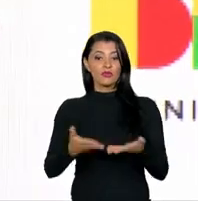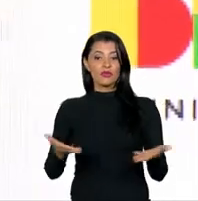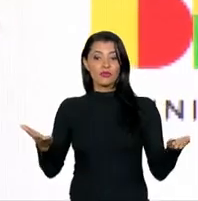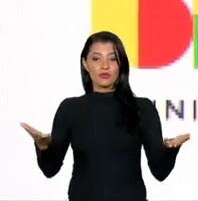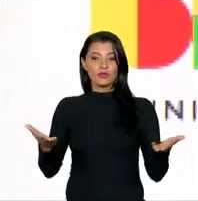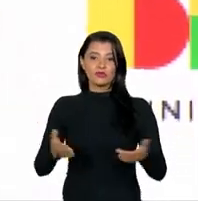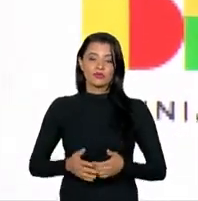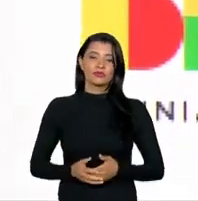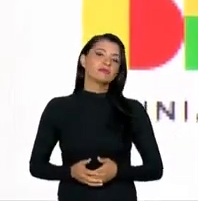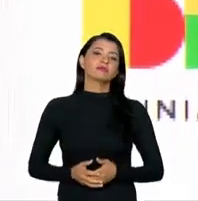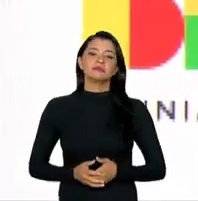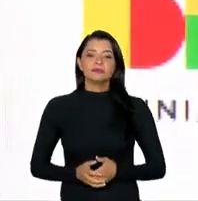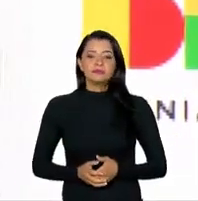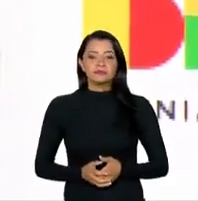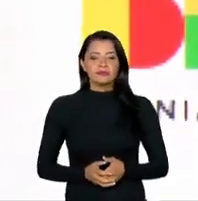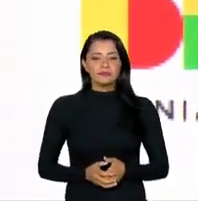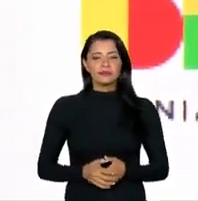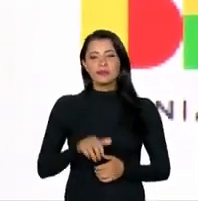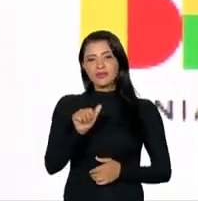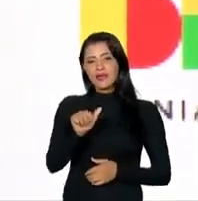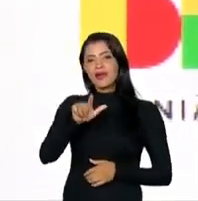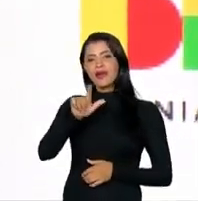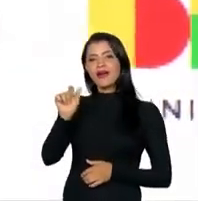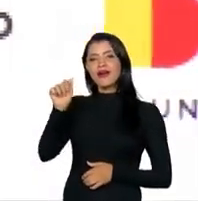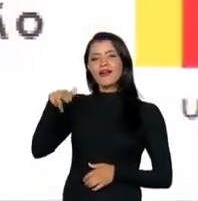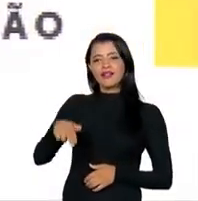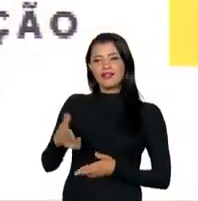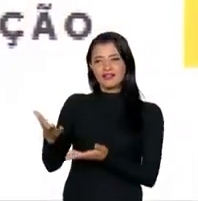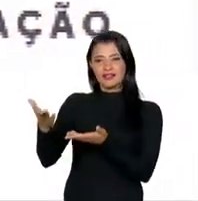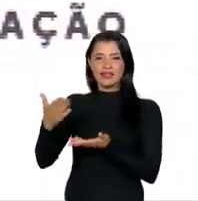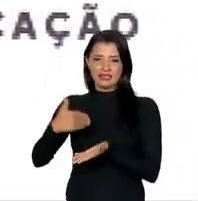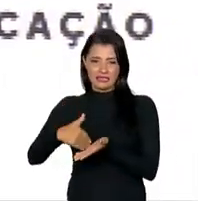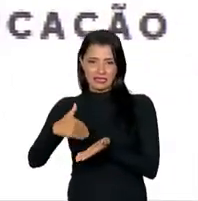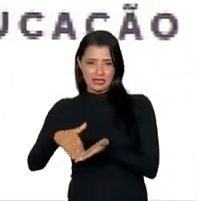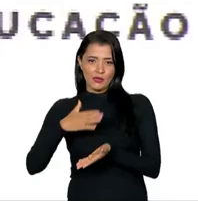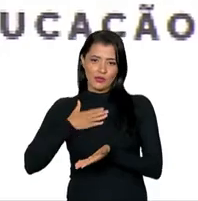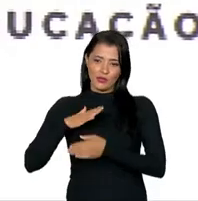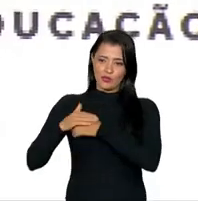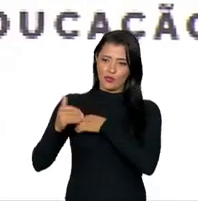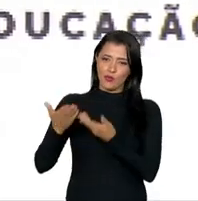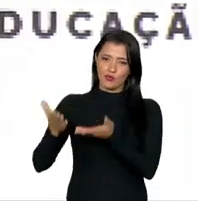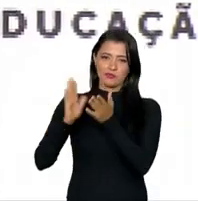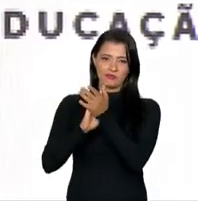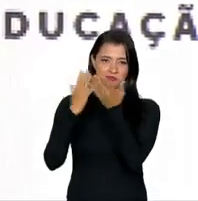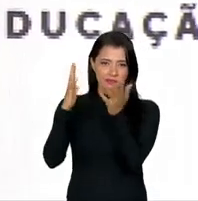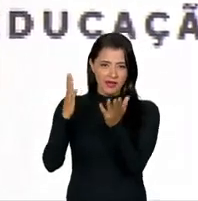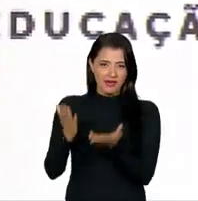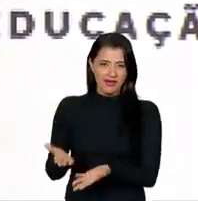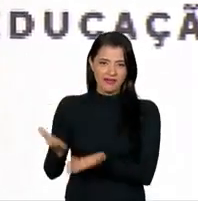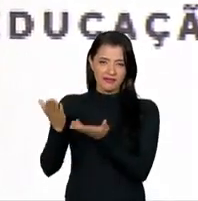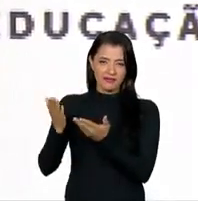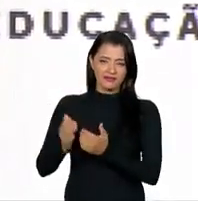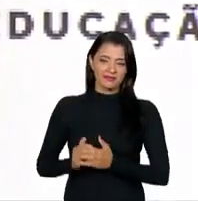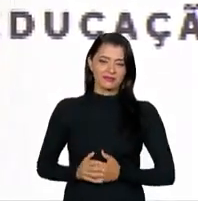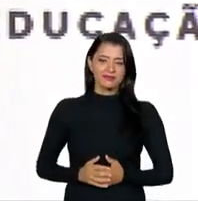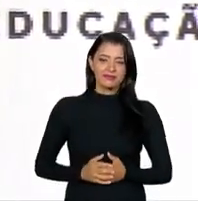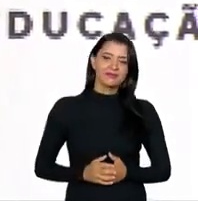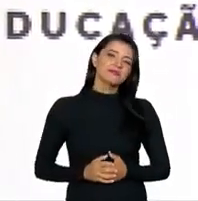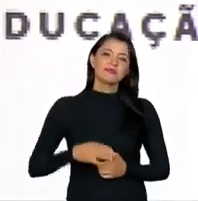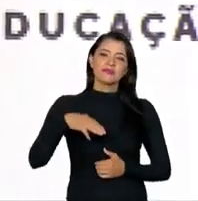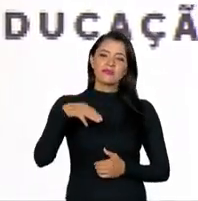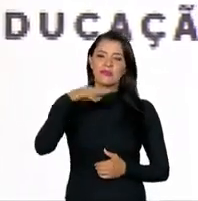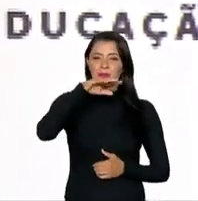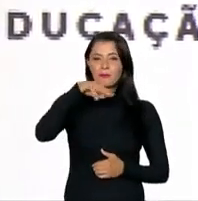todos. O Alan. Ah, Alan, desculpa, Alan. O nosso querido secretário, uma salva de palmas. Nosso querido Mato Grosso.